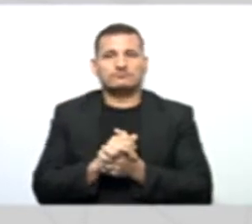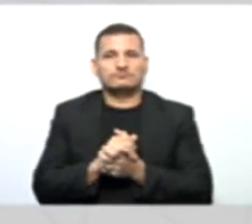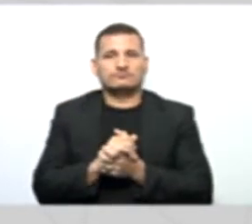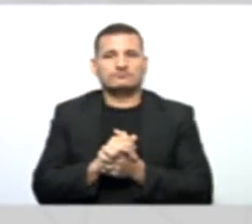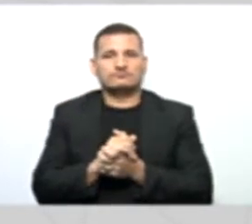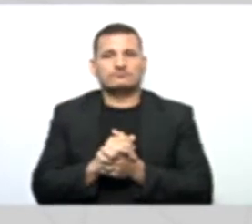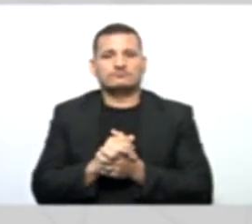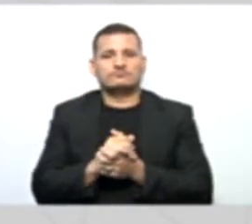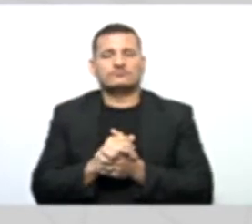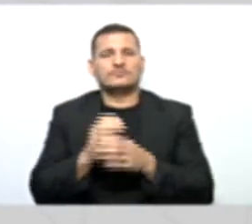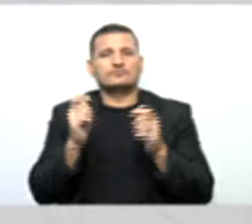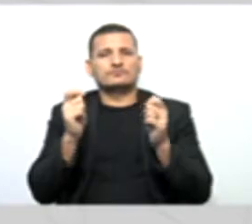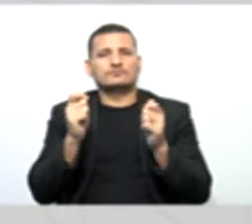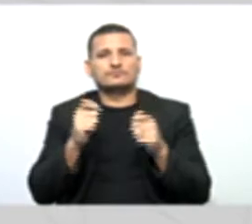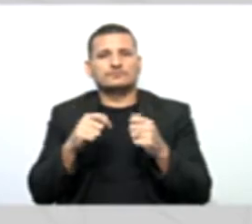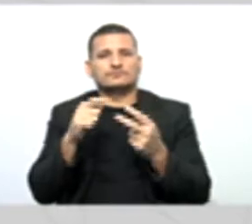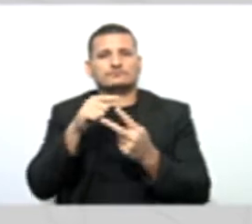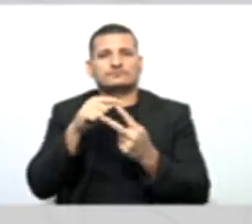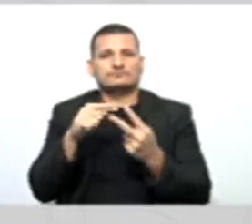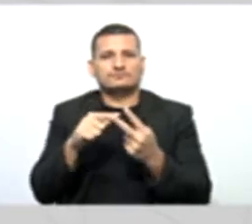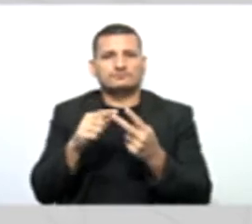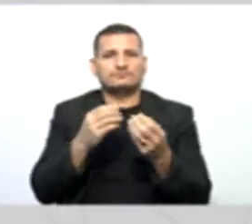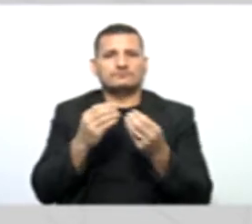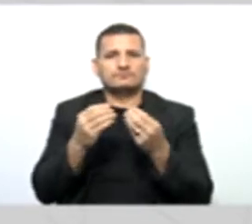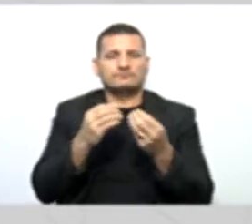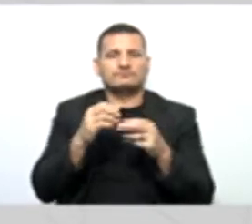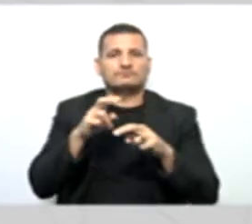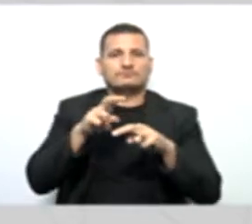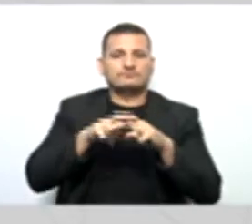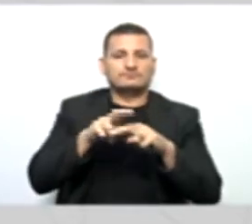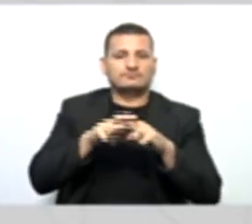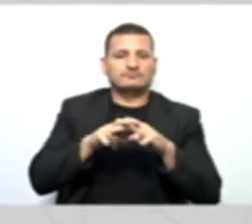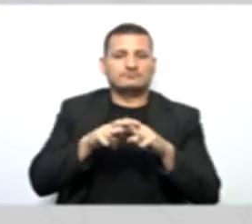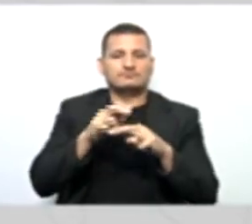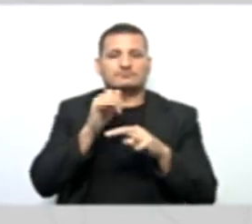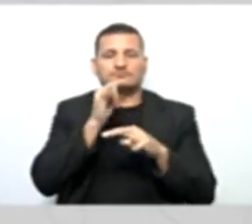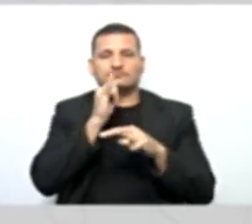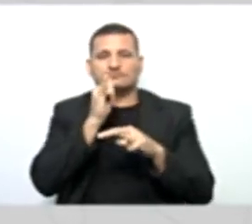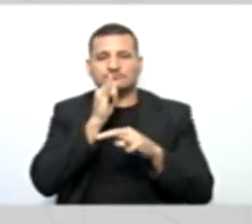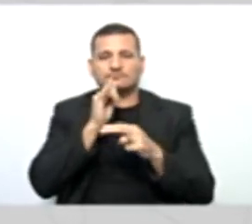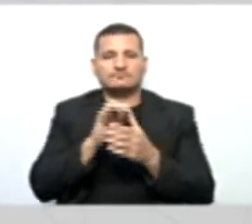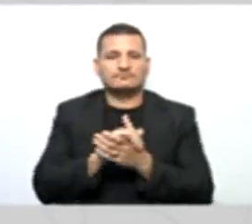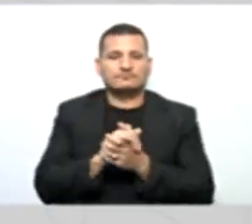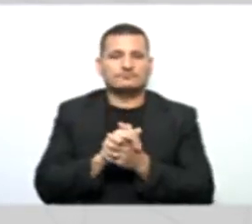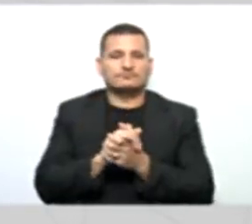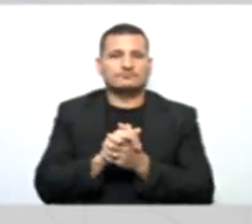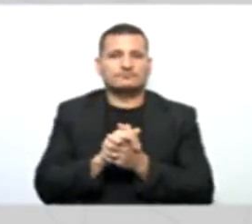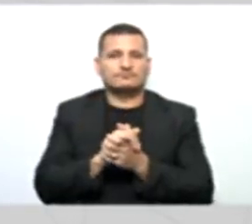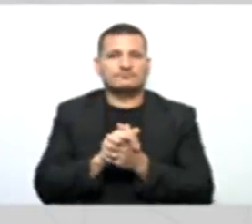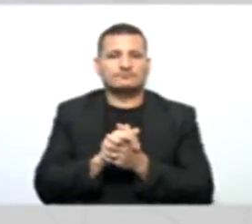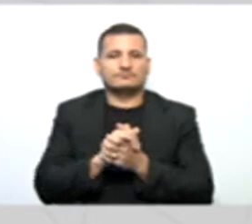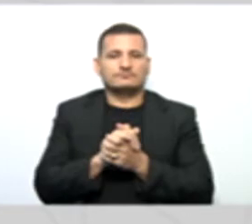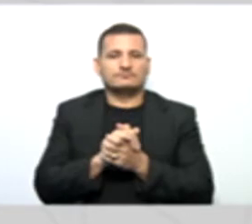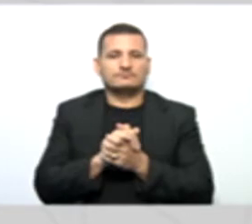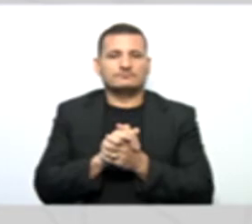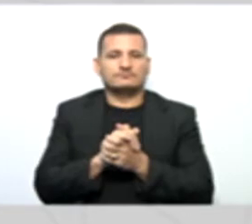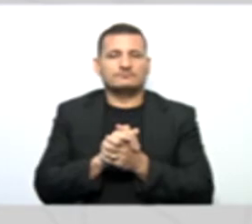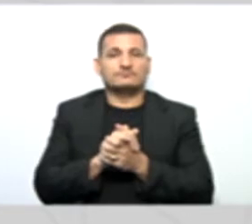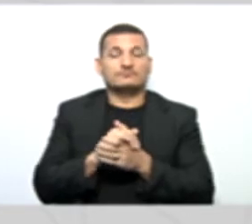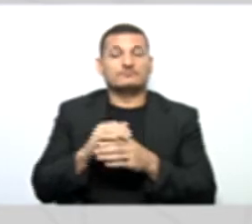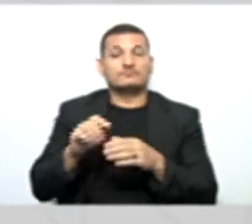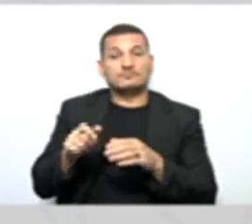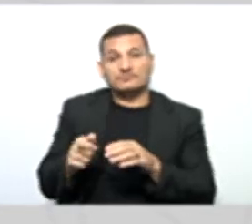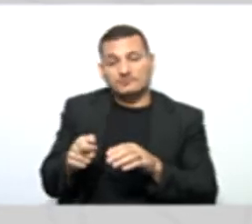possíveis ações que nós poderíamos realizar com o objeto cadeira. Por exemplo, nós poderíamos regular a